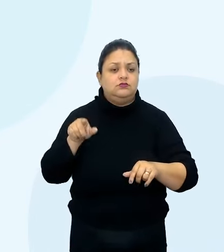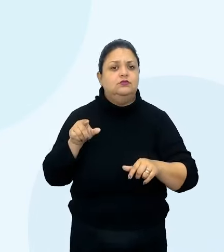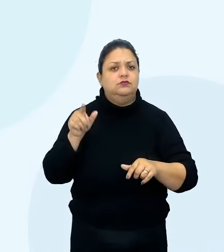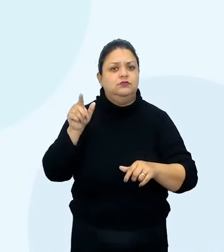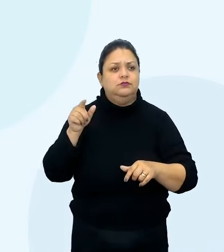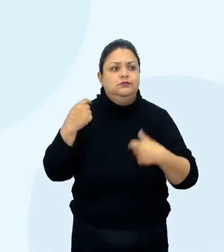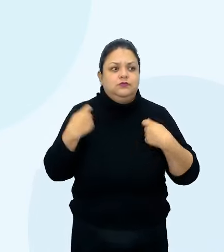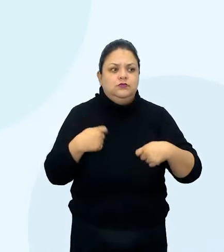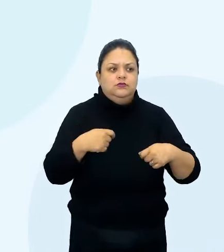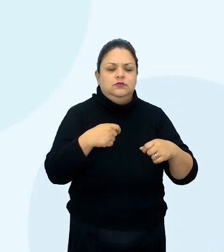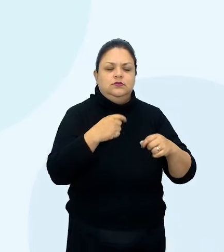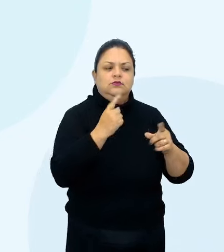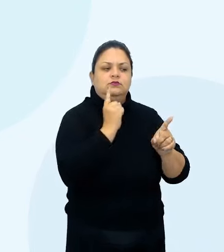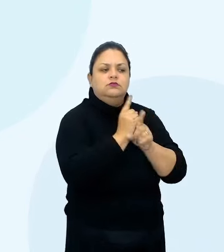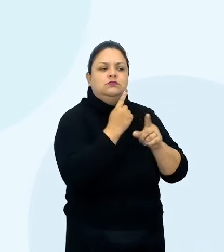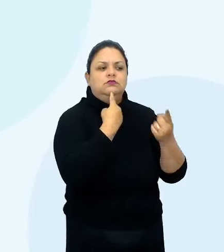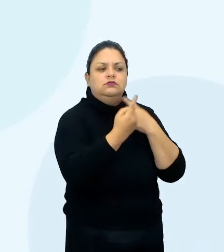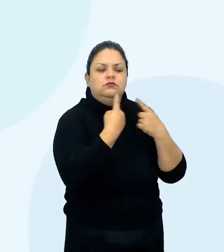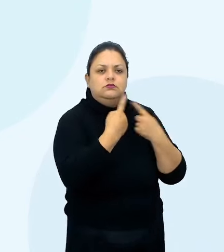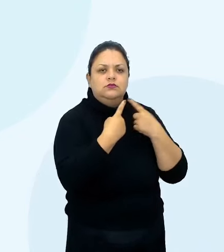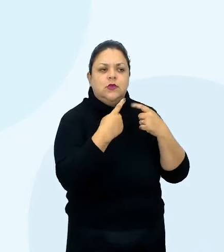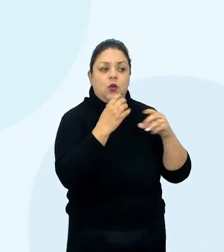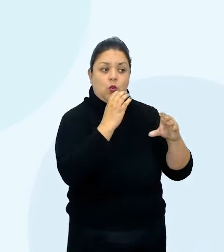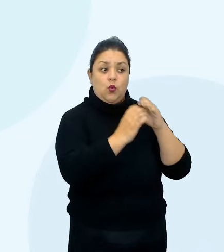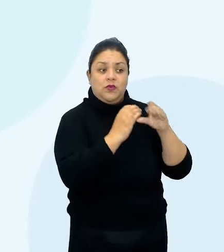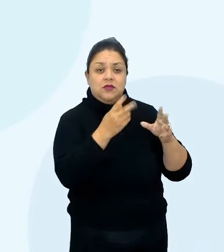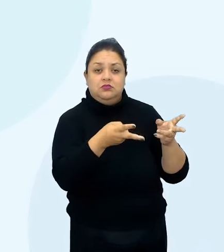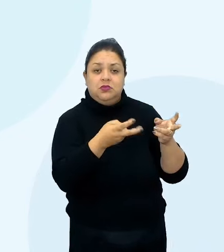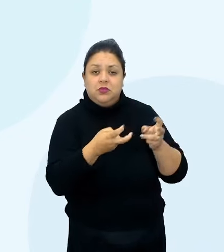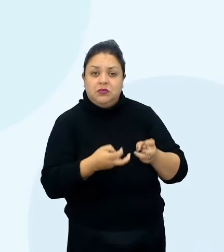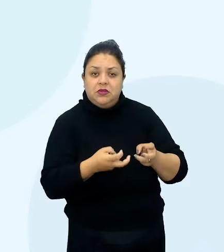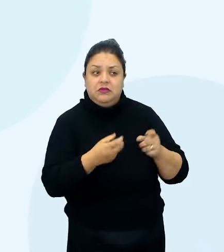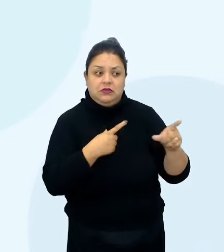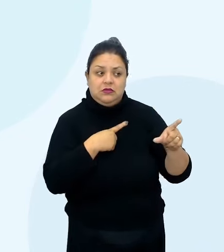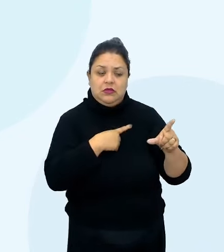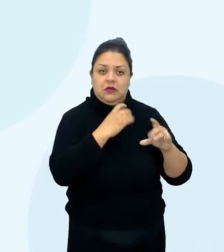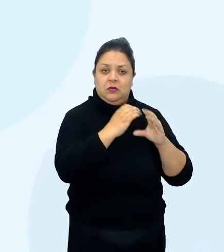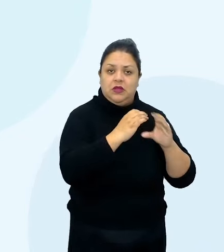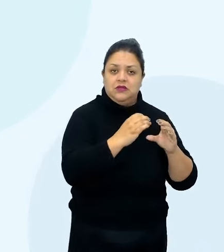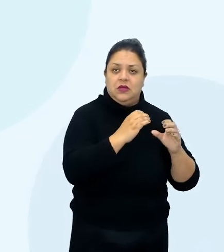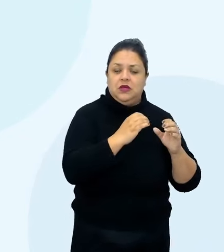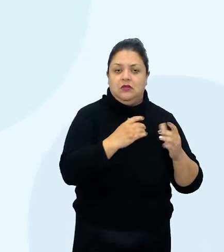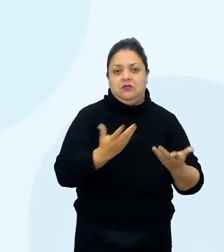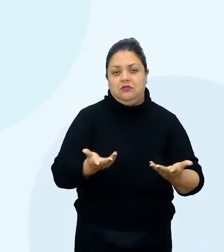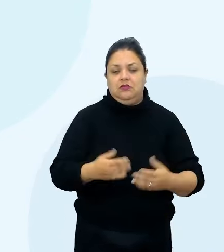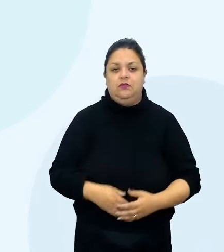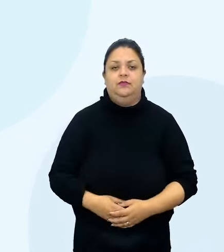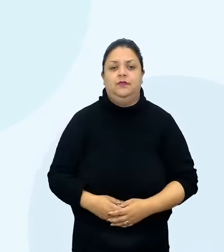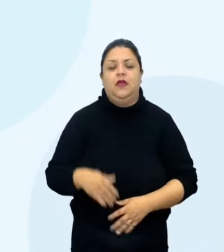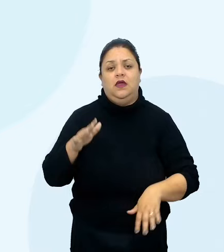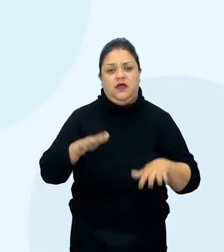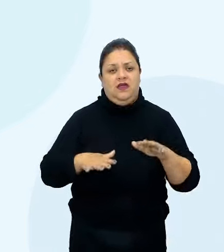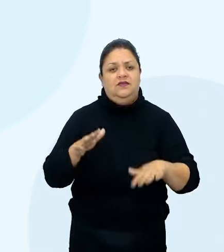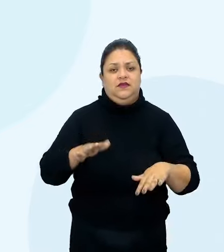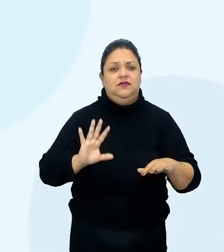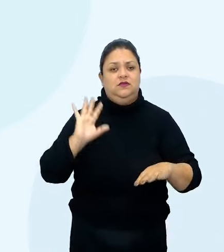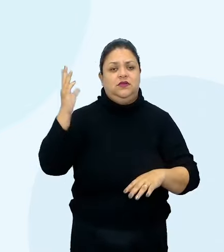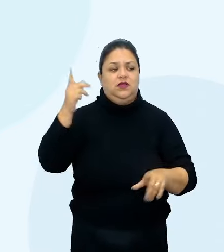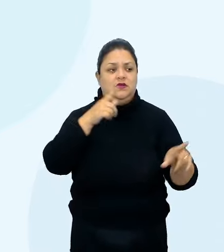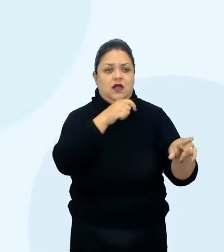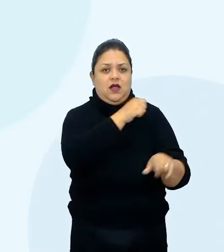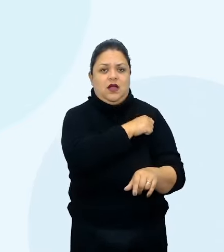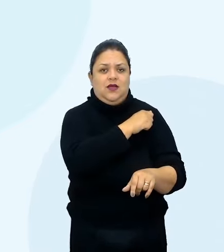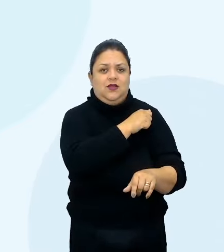ter uma comunicação. Então, muitas vezes, a princípio, o que acontece? Esses alunos não conseguem